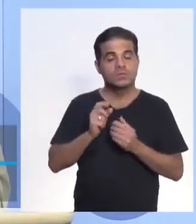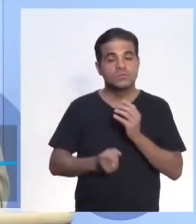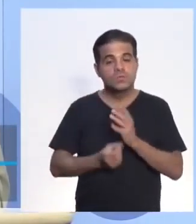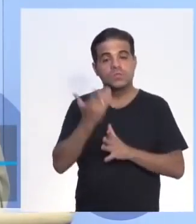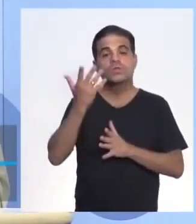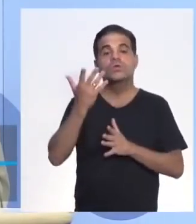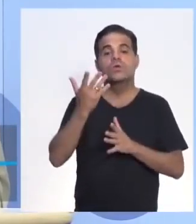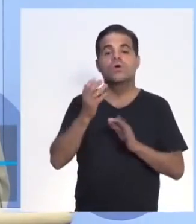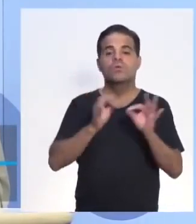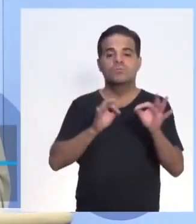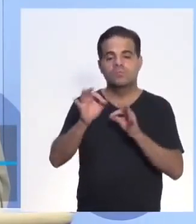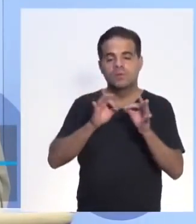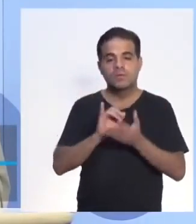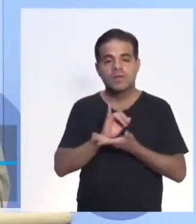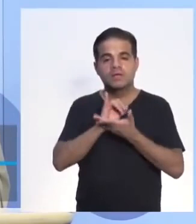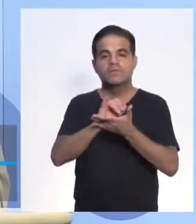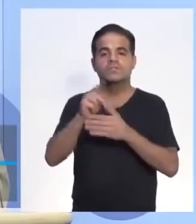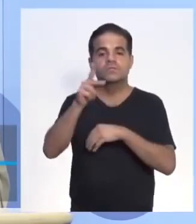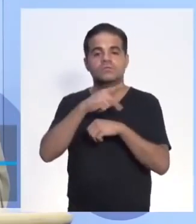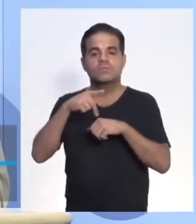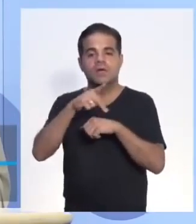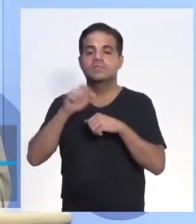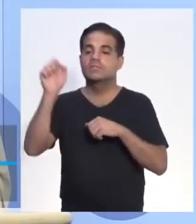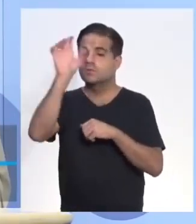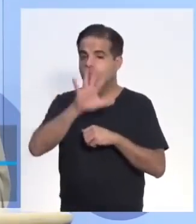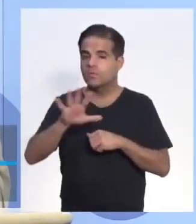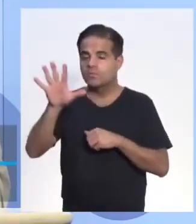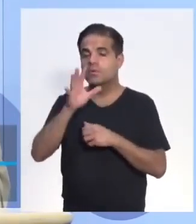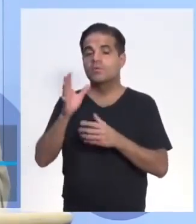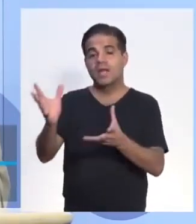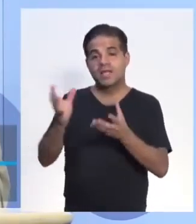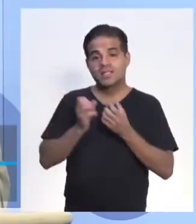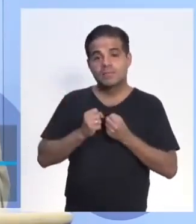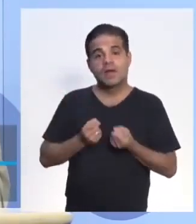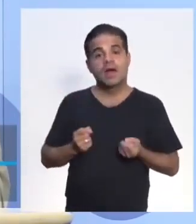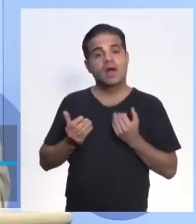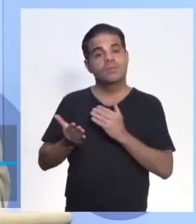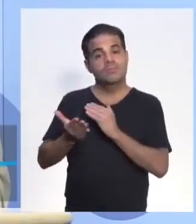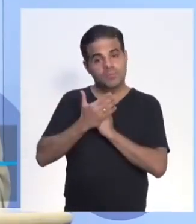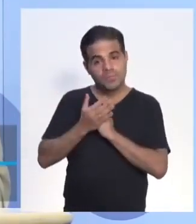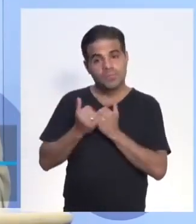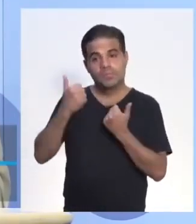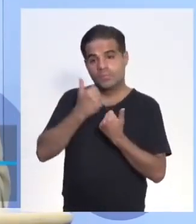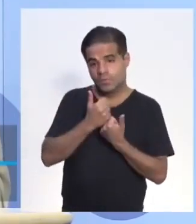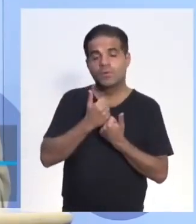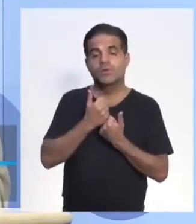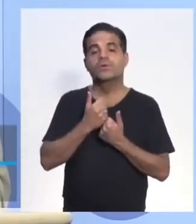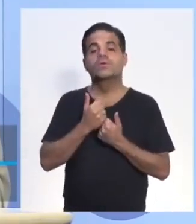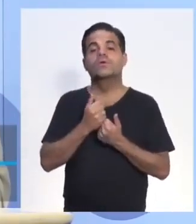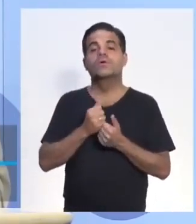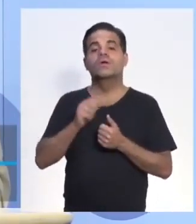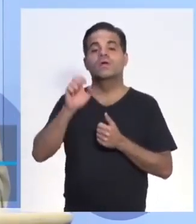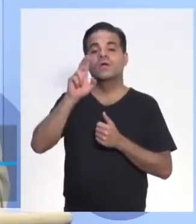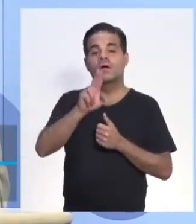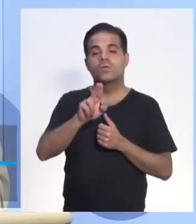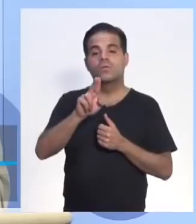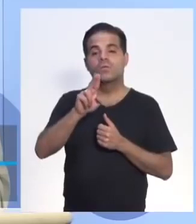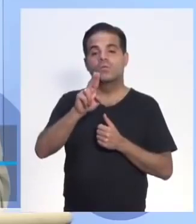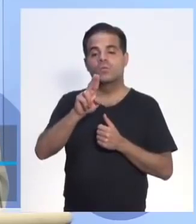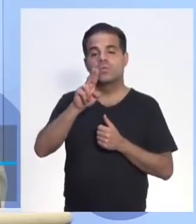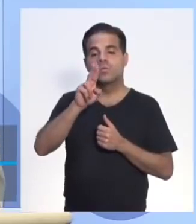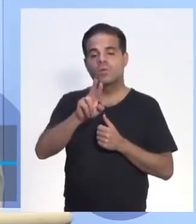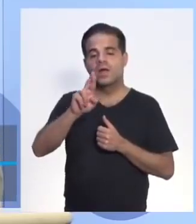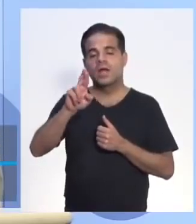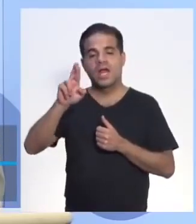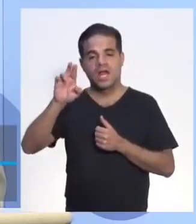países europeus e receber apoio desses países, e a União Soviética criou o Comecon para ter a mesma influência nos